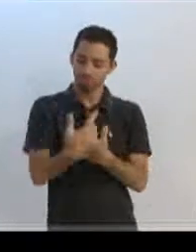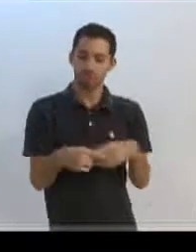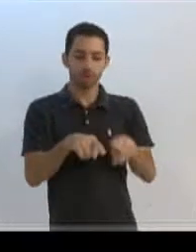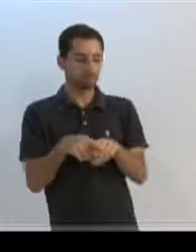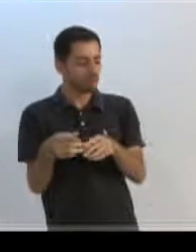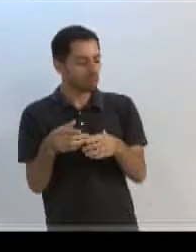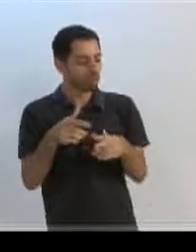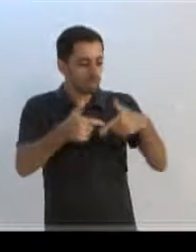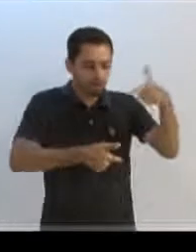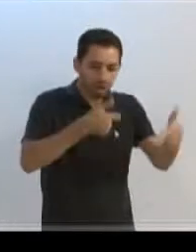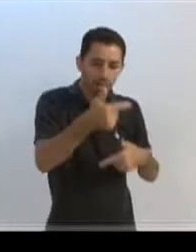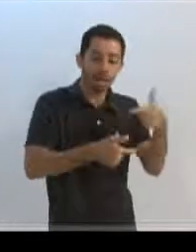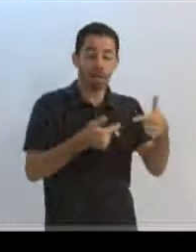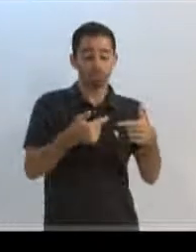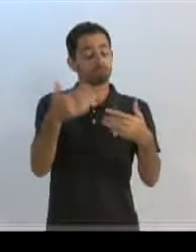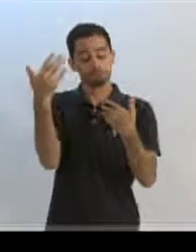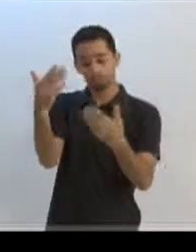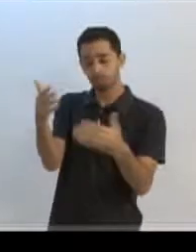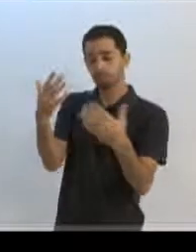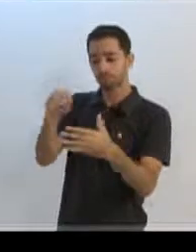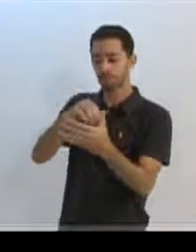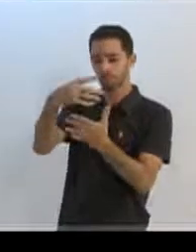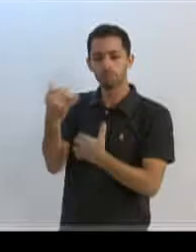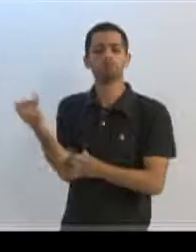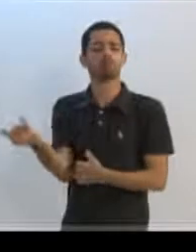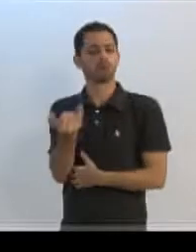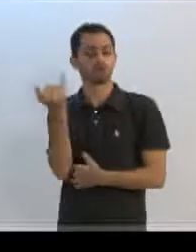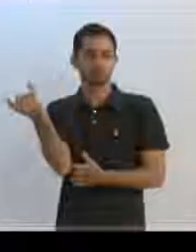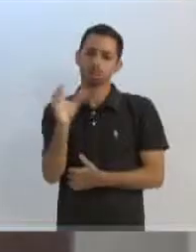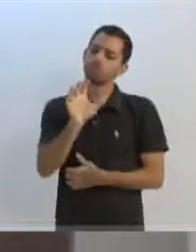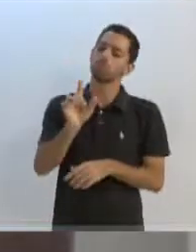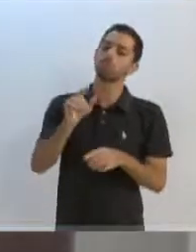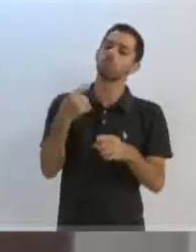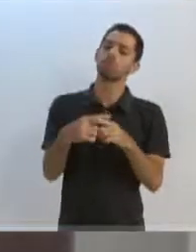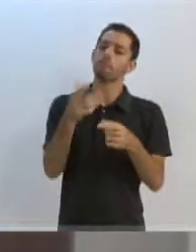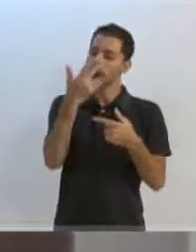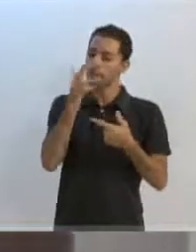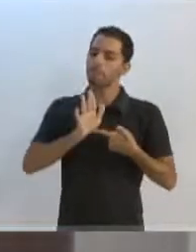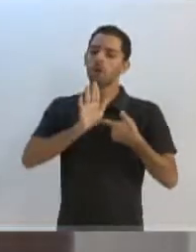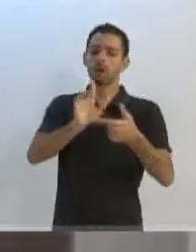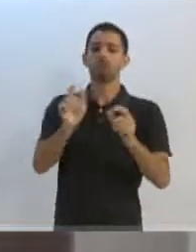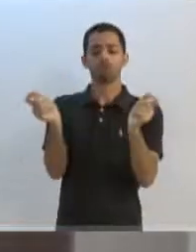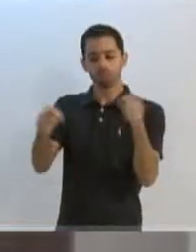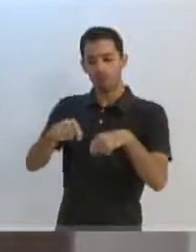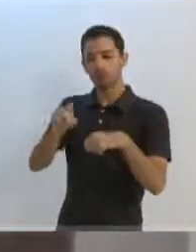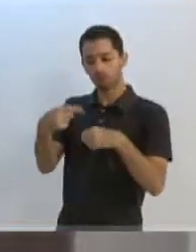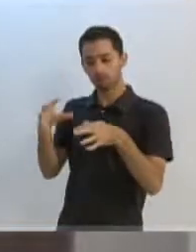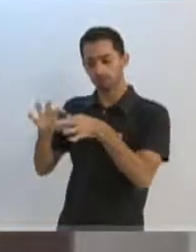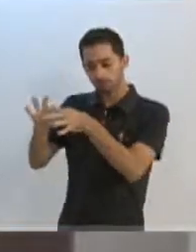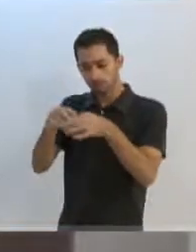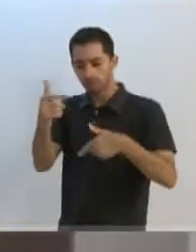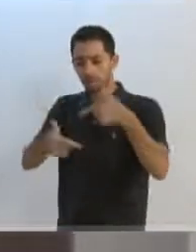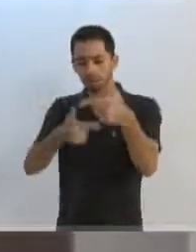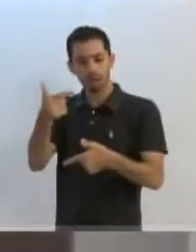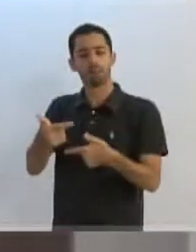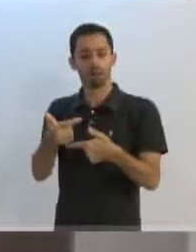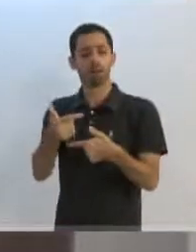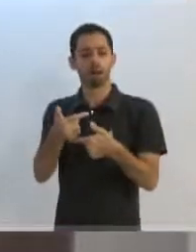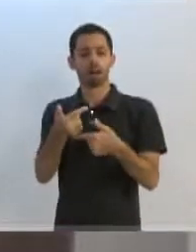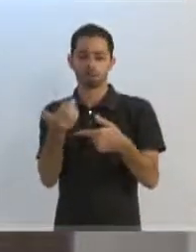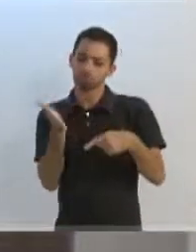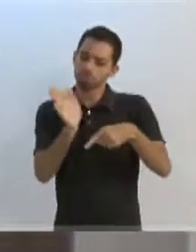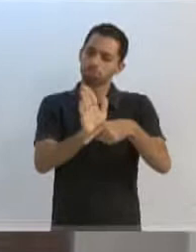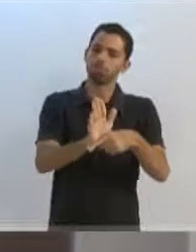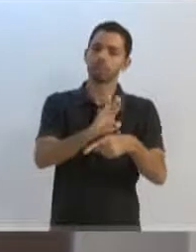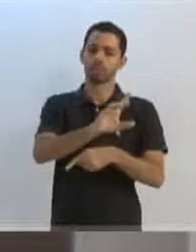nosso reconhecimento pela atitude importante iniciativas como essa demonstram também que podemos fazer algo para ajudar enfim a cidade agradece